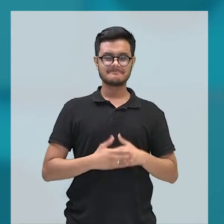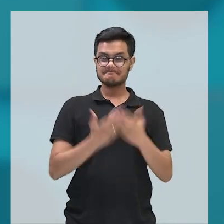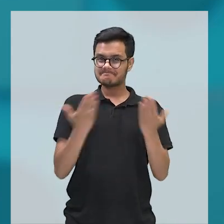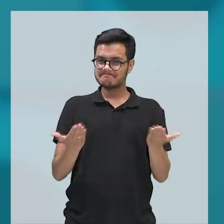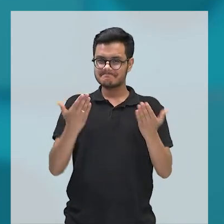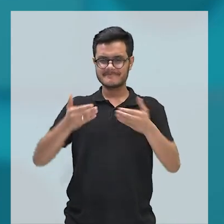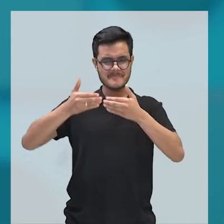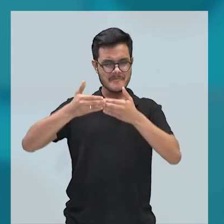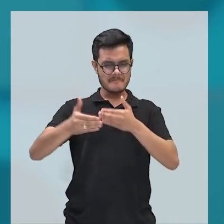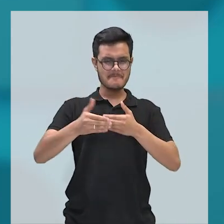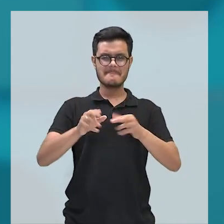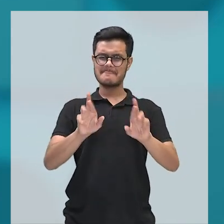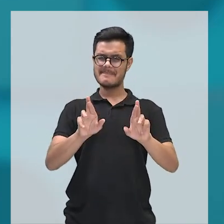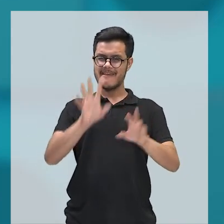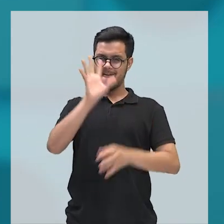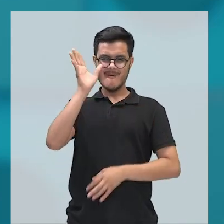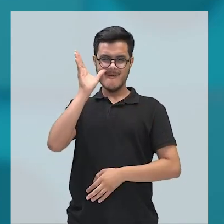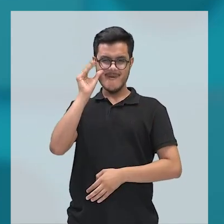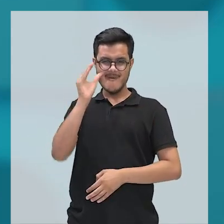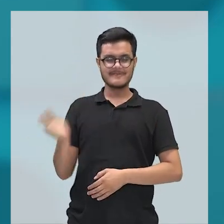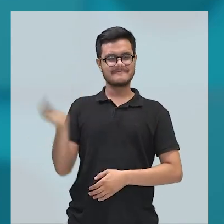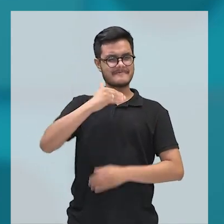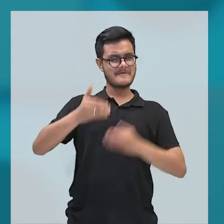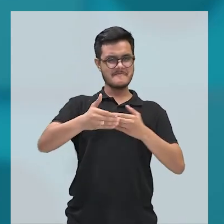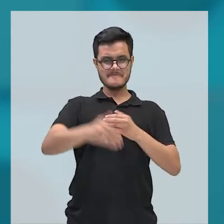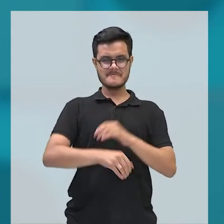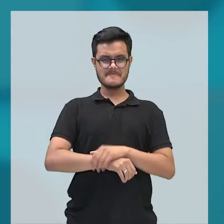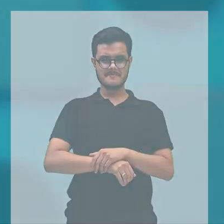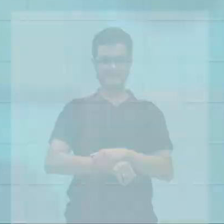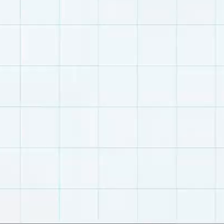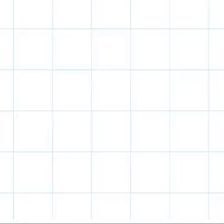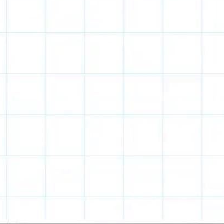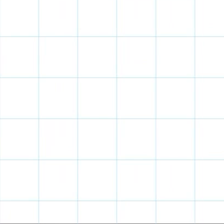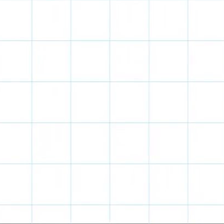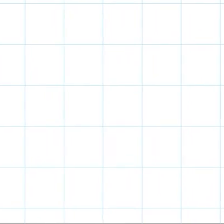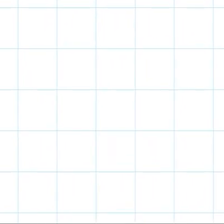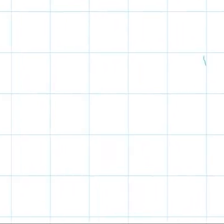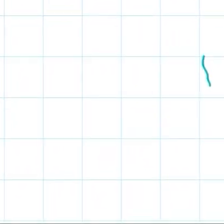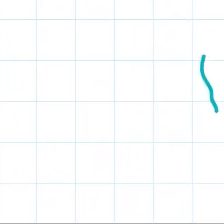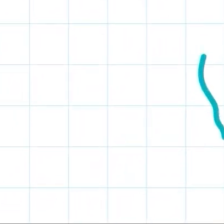Muito bem, estão curiosos? Então vamos para a aula.